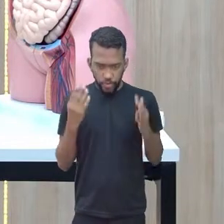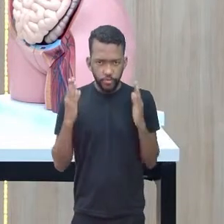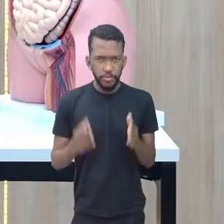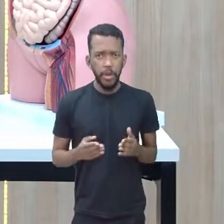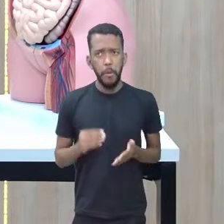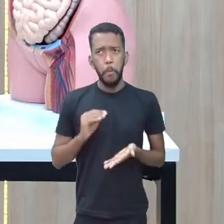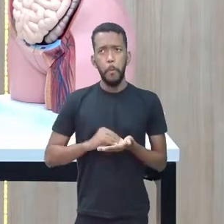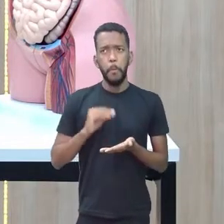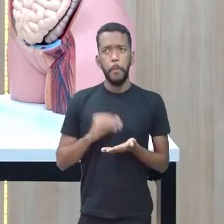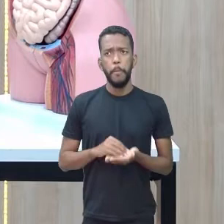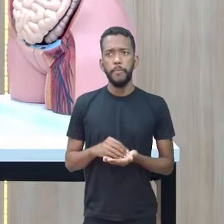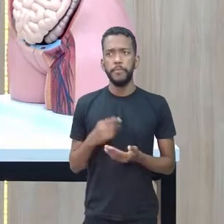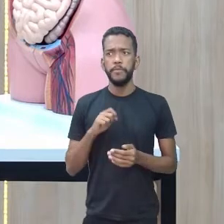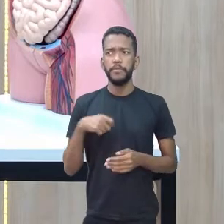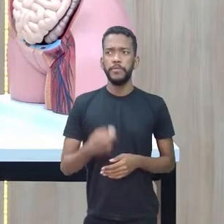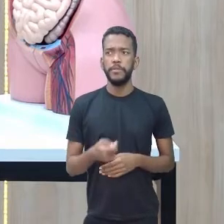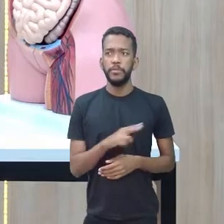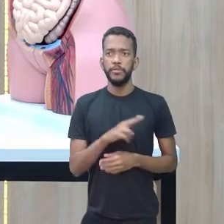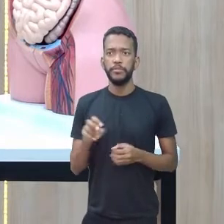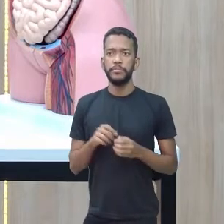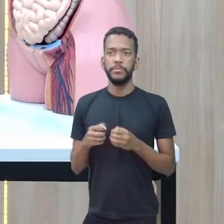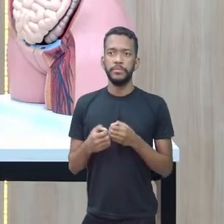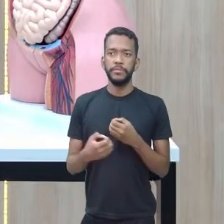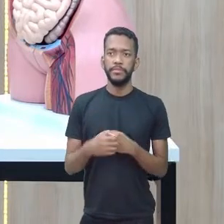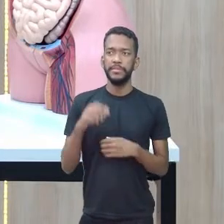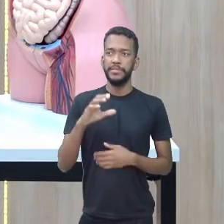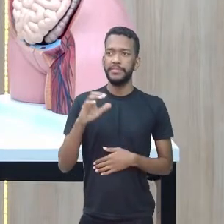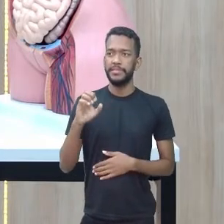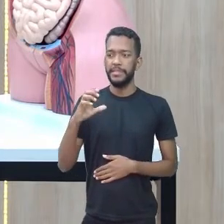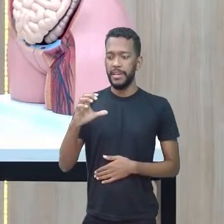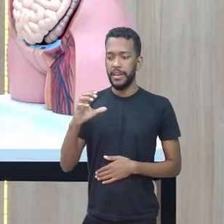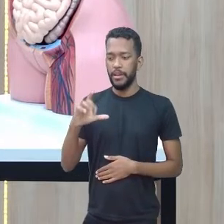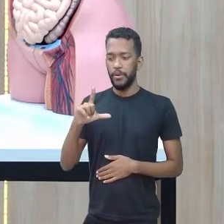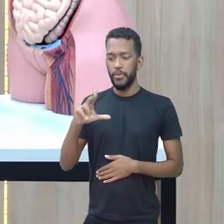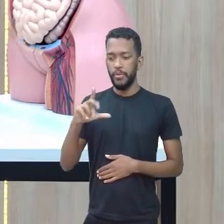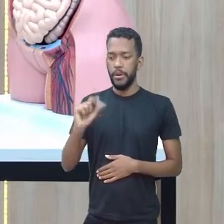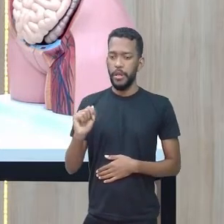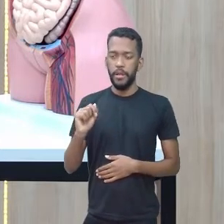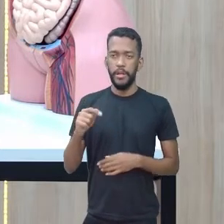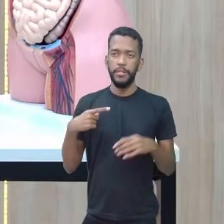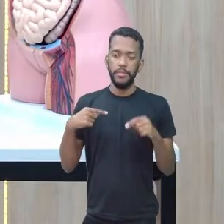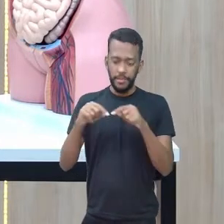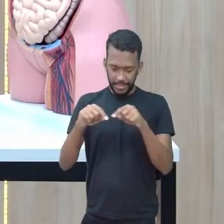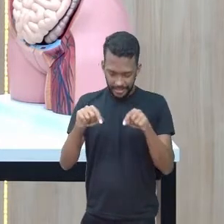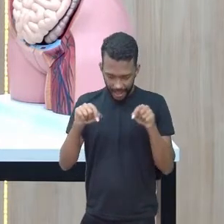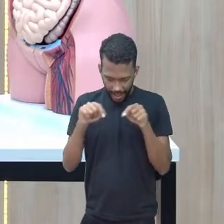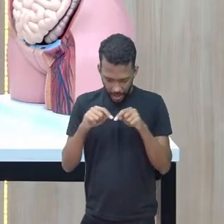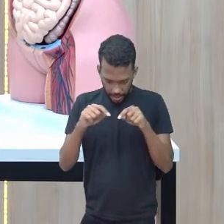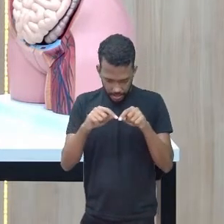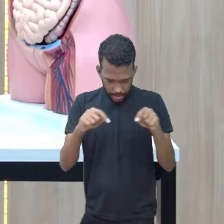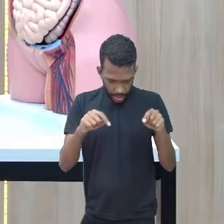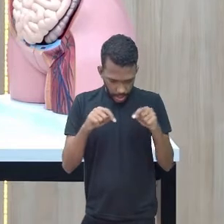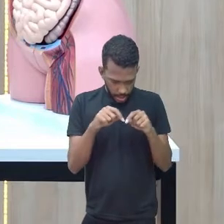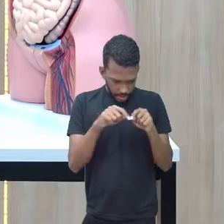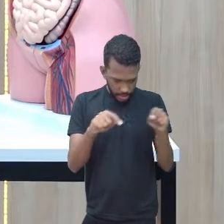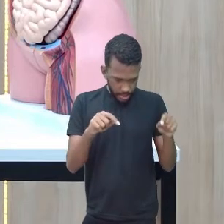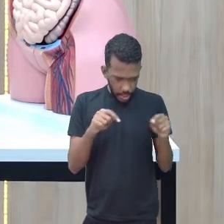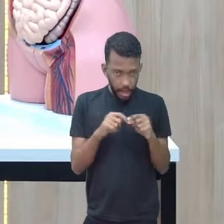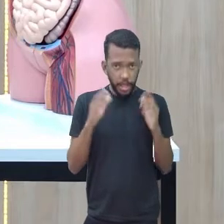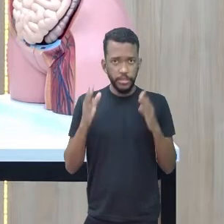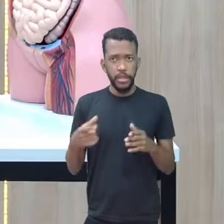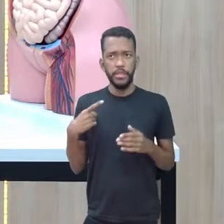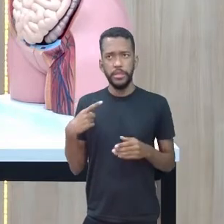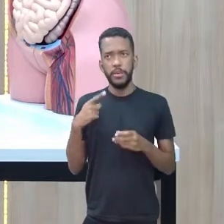vazio, a quem ele chamou de célula, que são pequenas salas, né? E hoje nós conseguimos